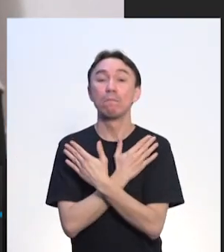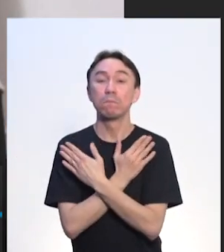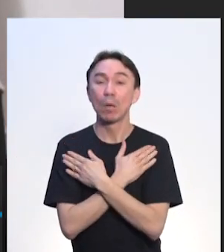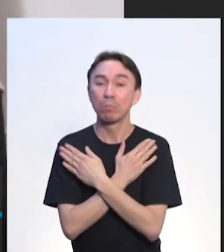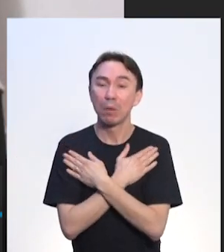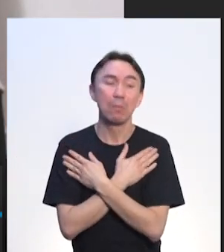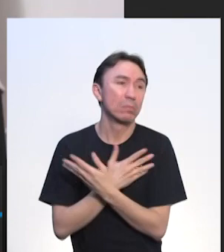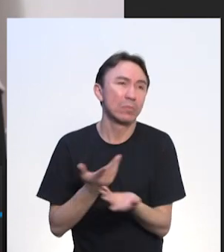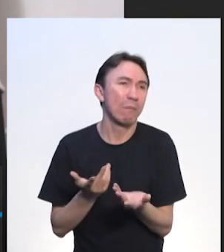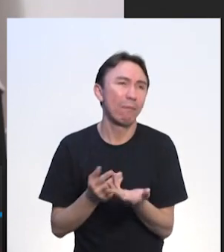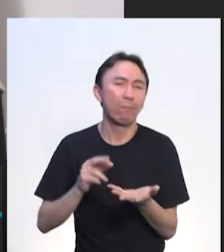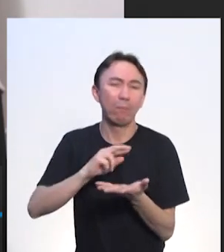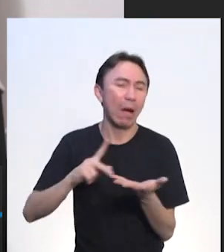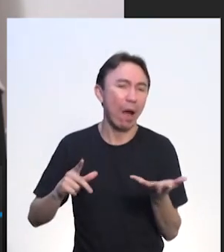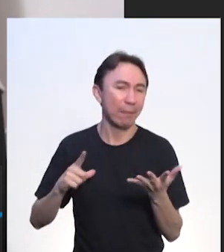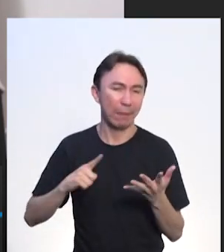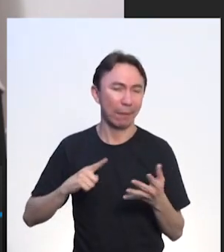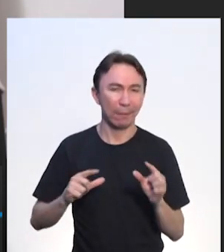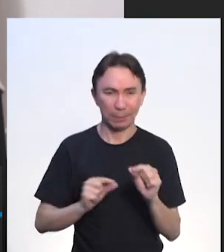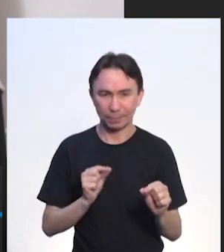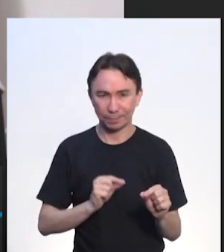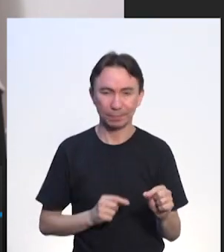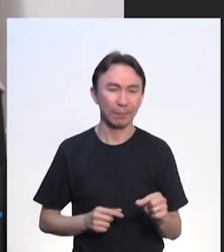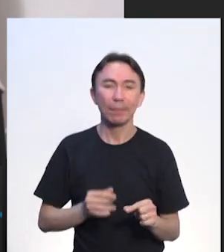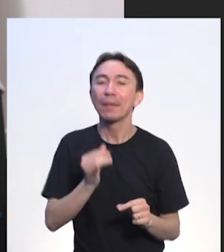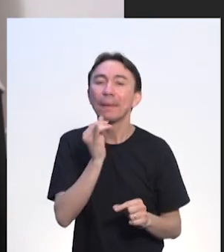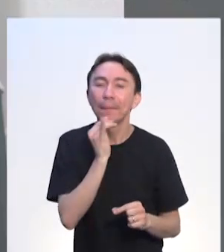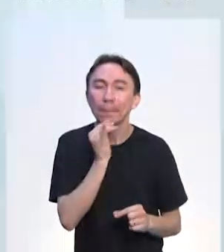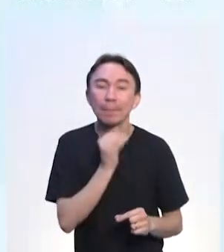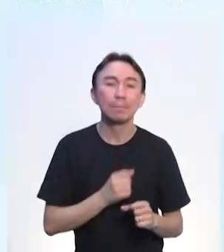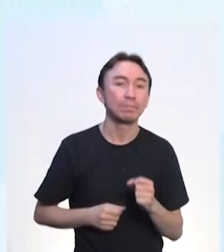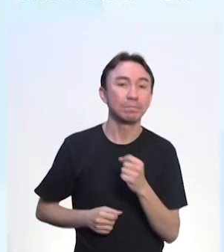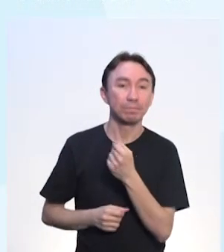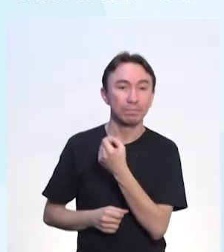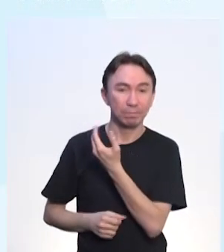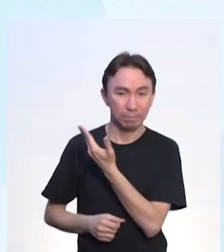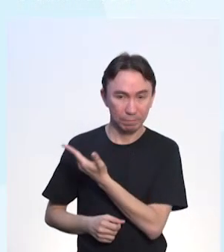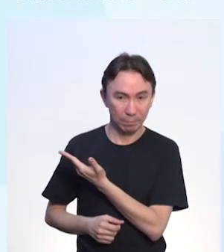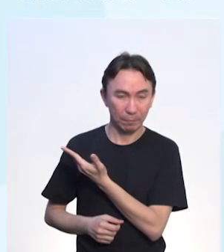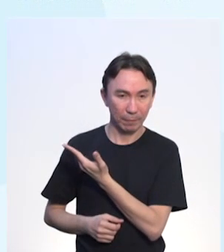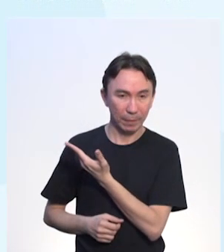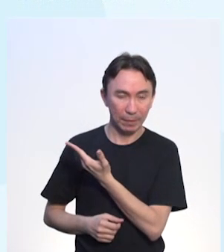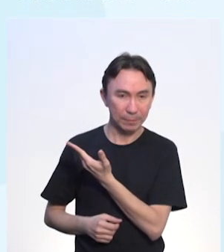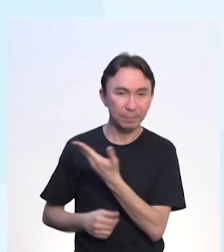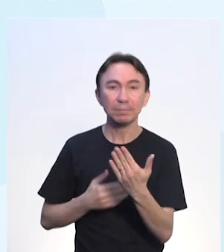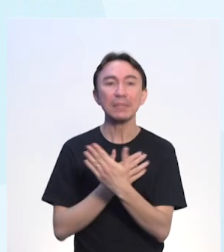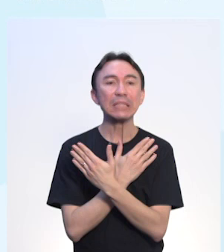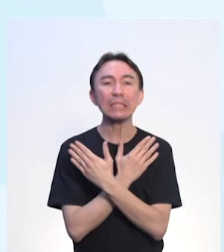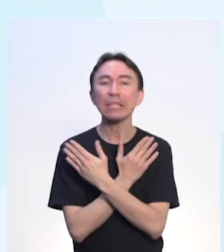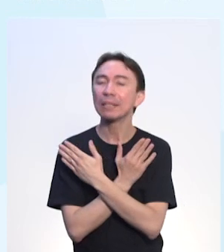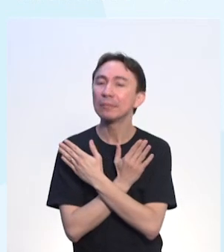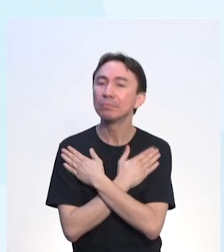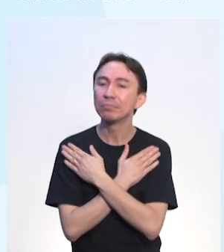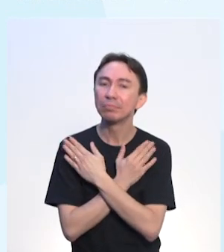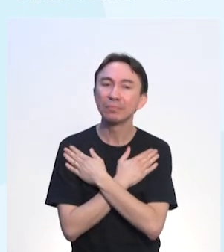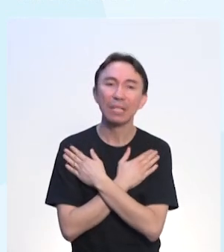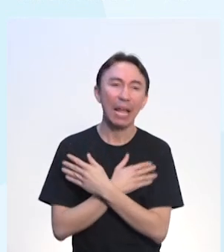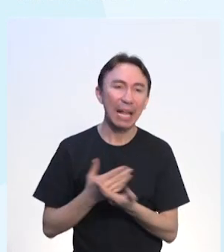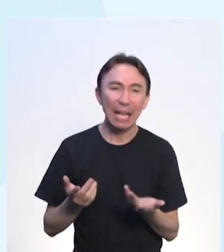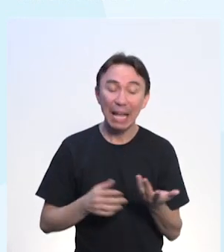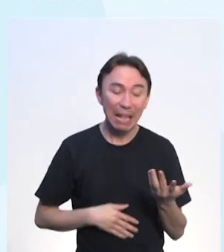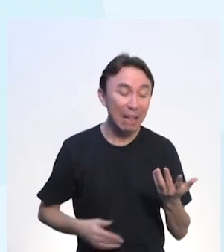pode ter. Vai aparecer aí para vocês na tela, tá? Os tipos de desemprego. O desemprego